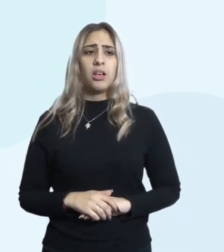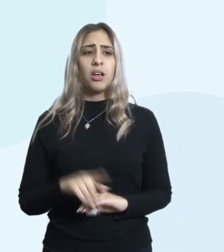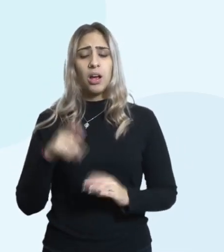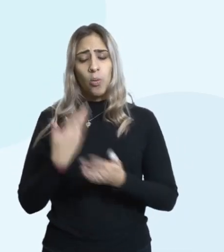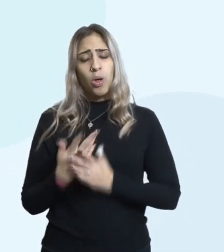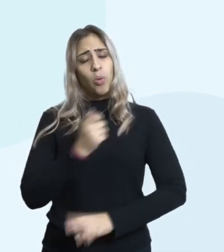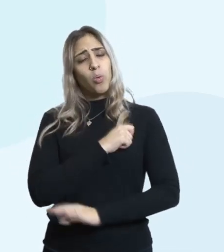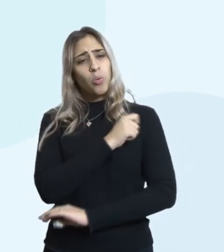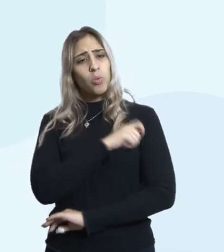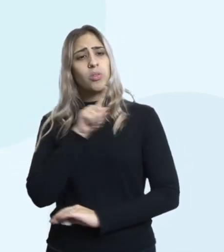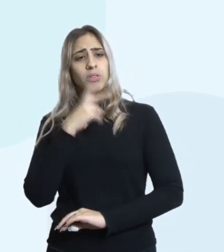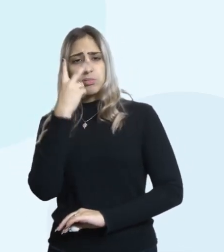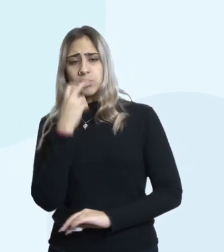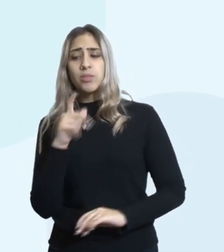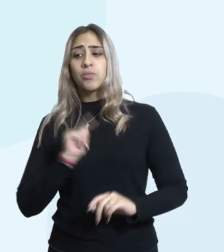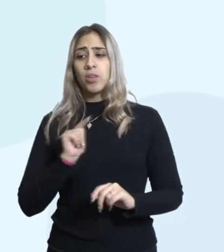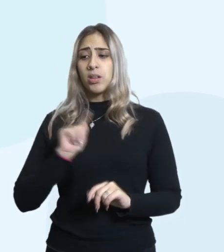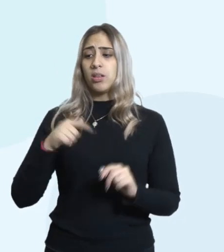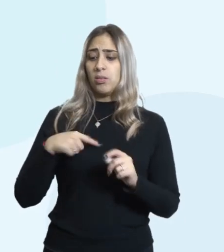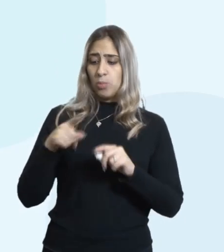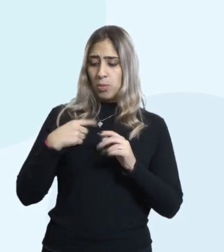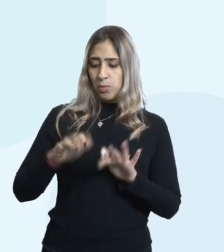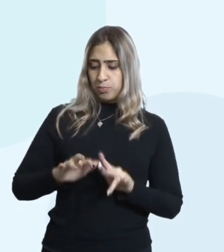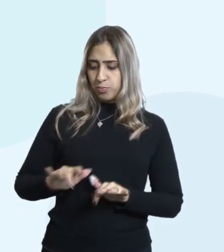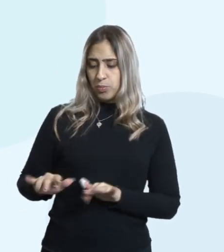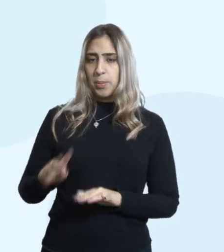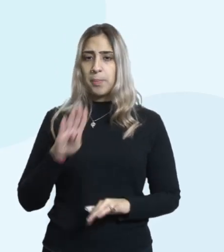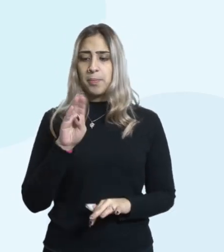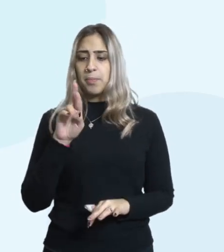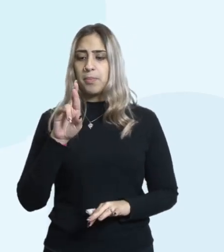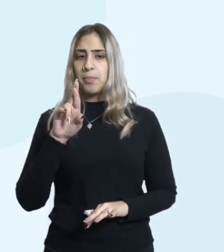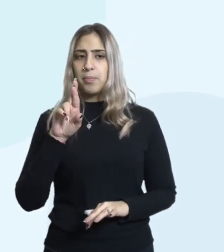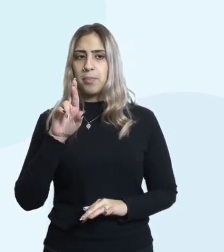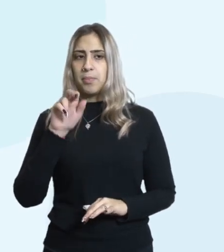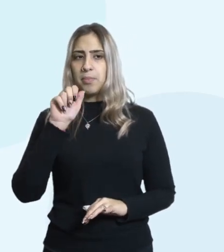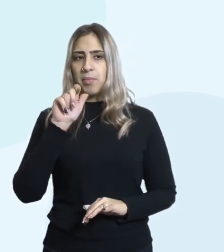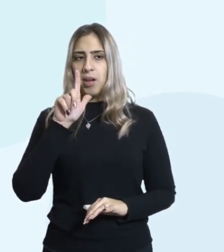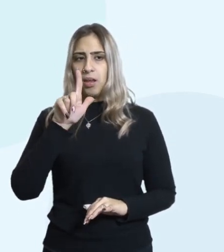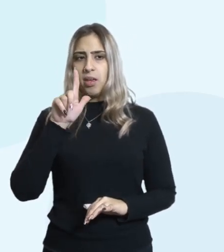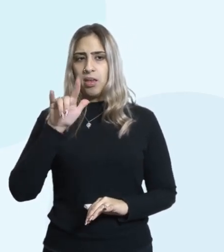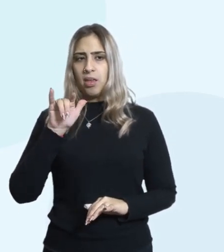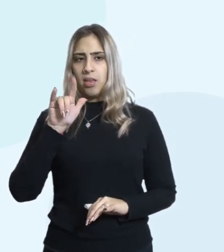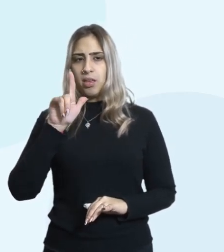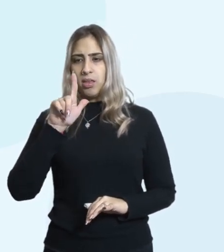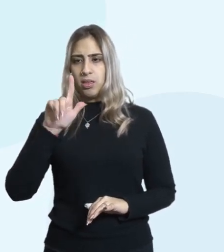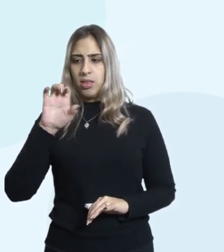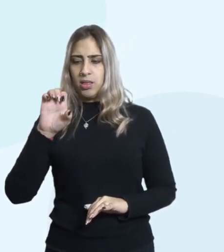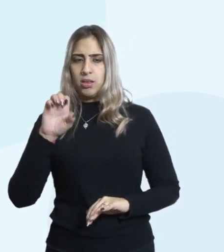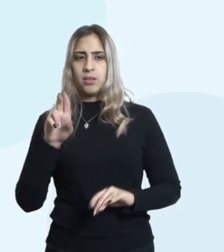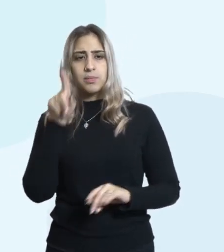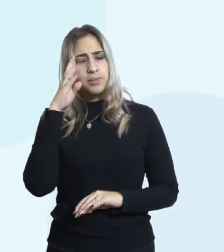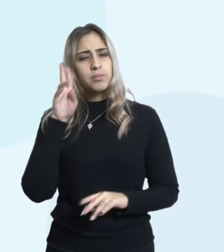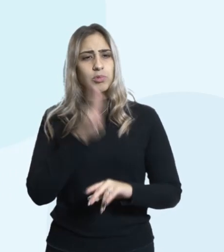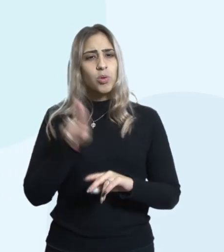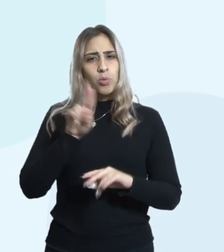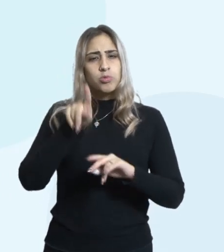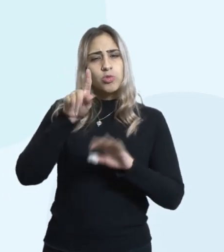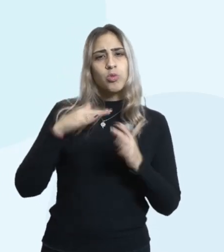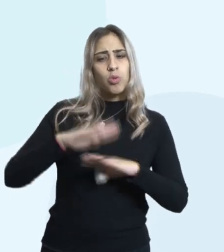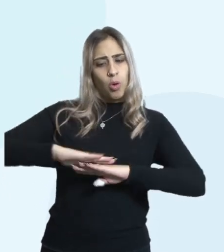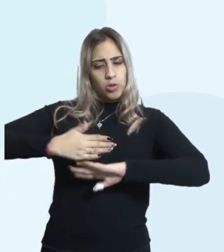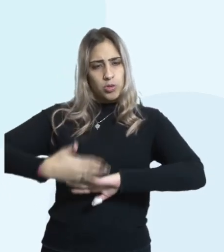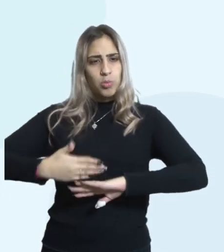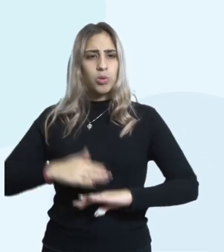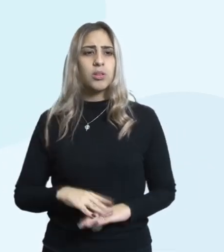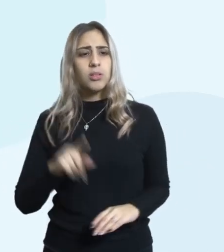cego vai ter uma máquina braille na sua mesa, ou vai ter o notebook, se é um aluno que sabe fazer uso desse notebook.